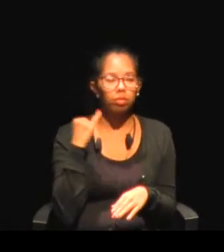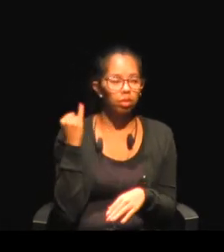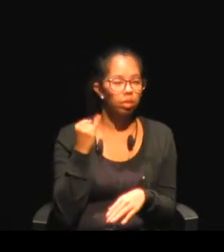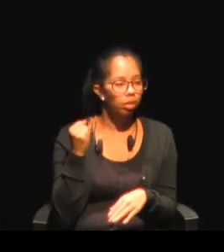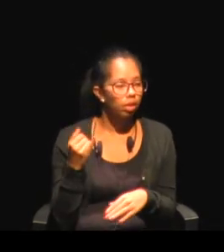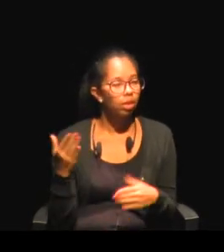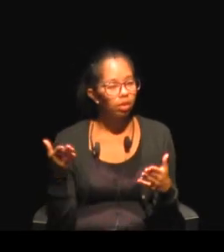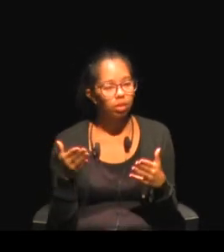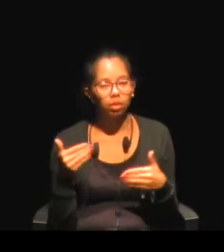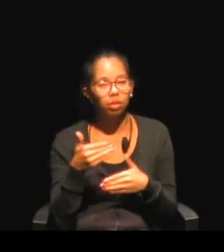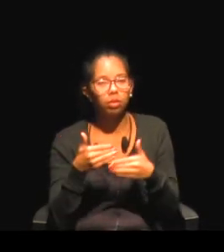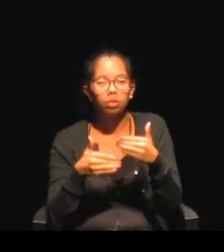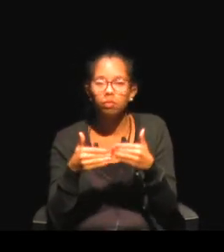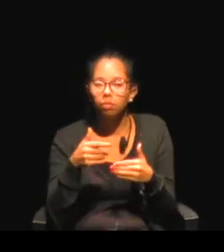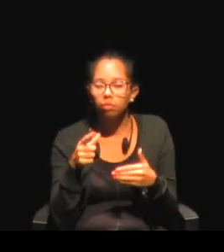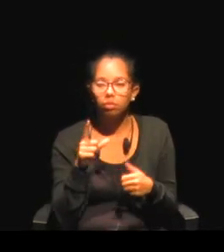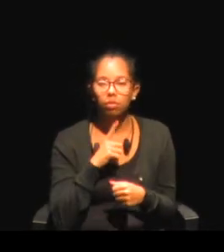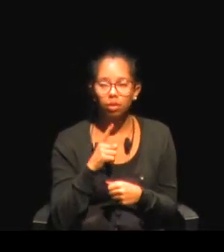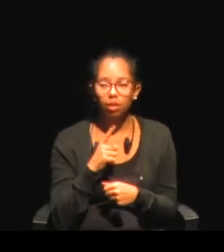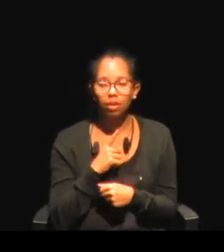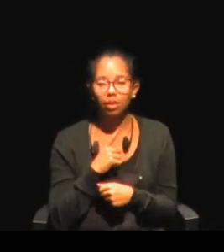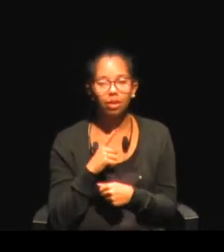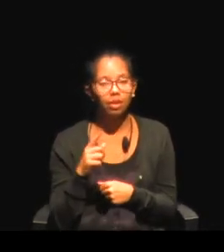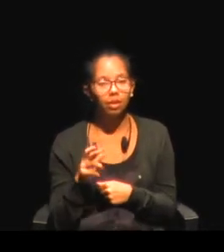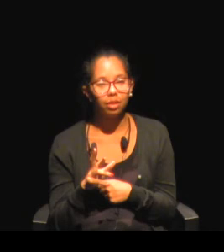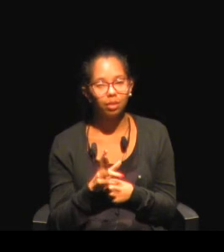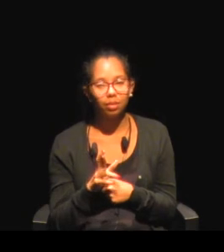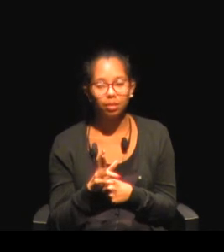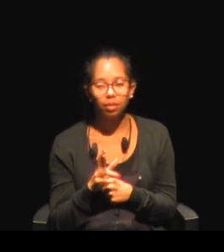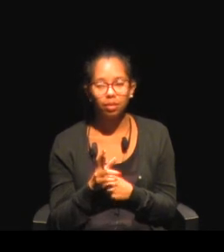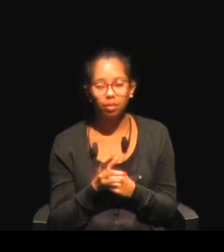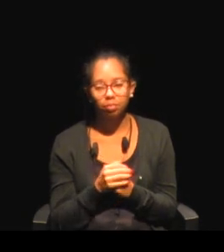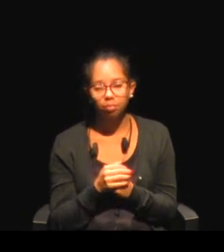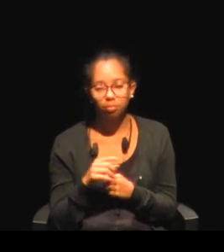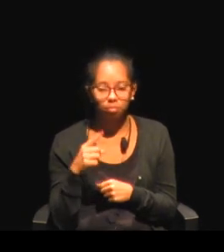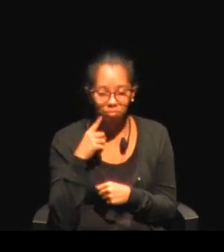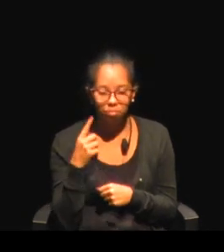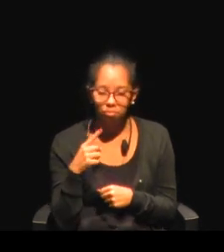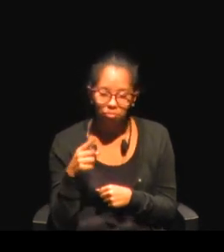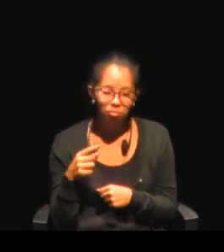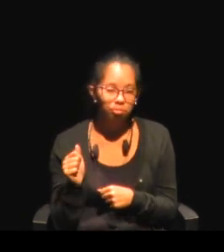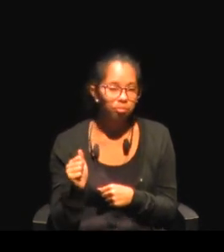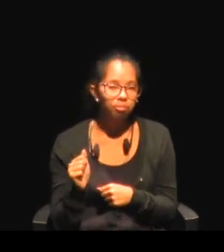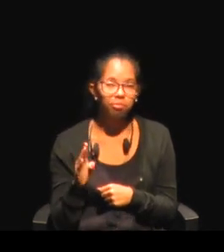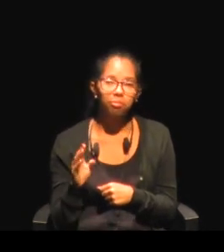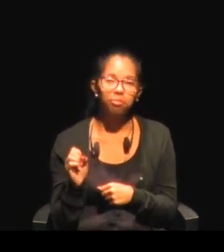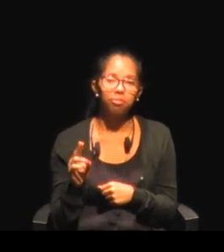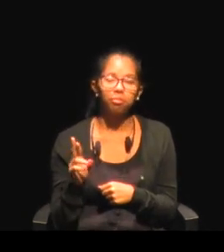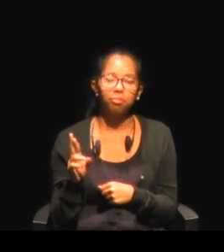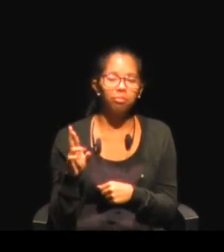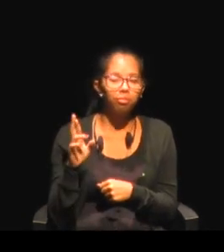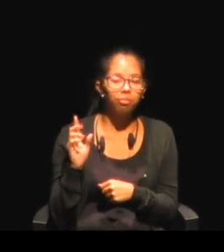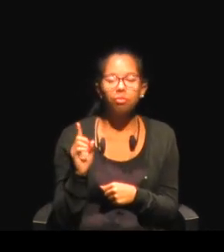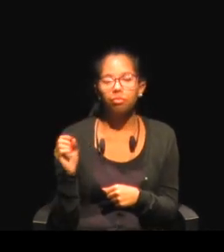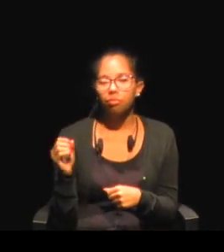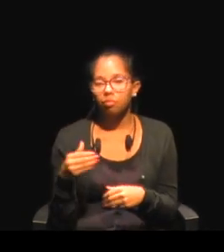mais importante daqui. Hoje está murada e um pouco refém desse eixo viário absurdo que passa aqui na